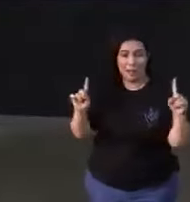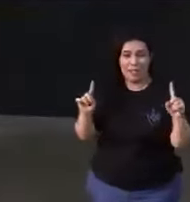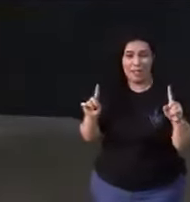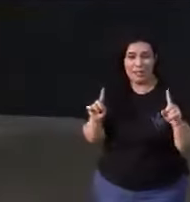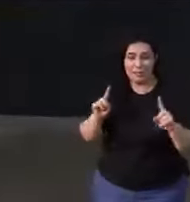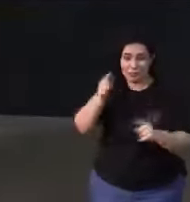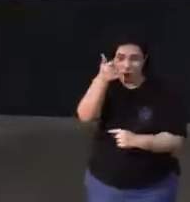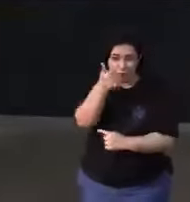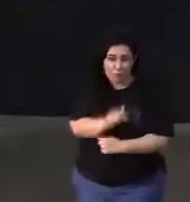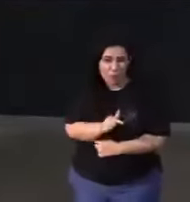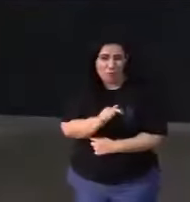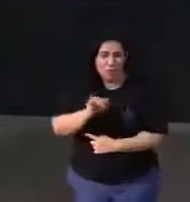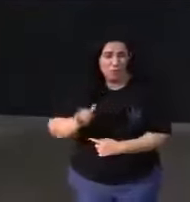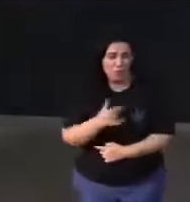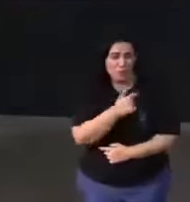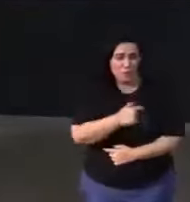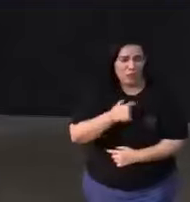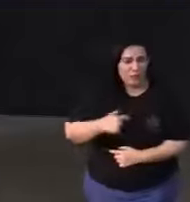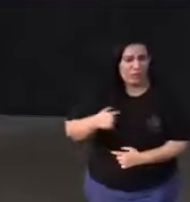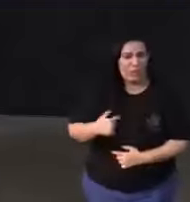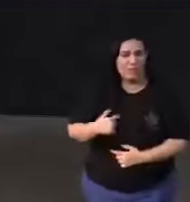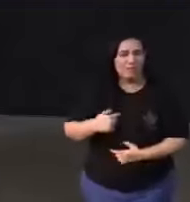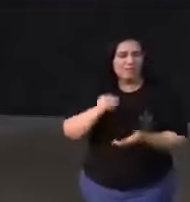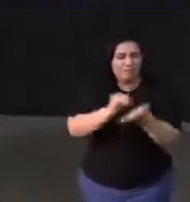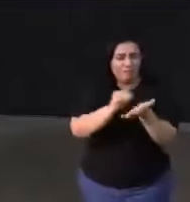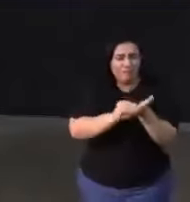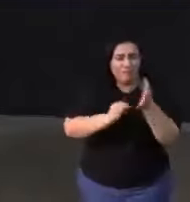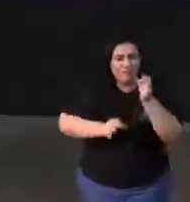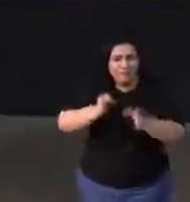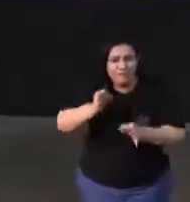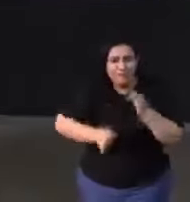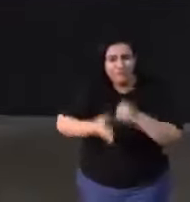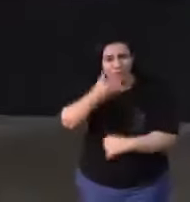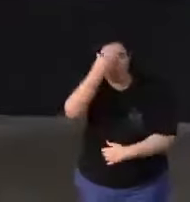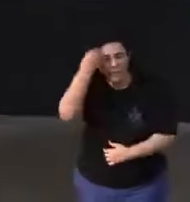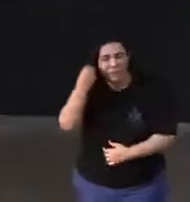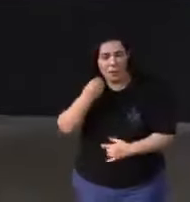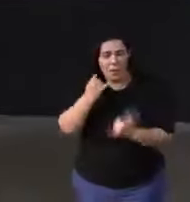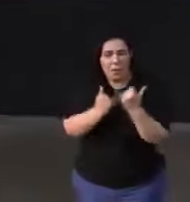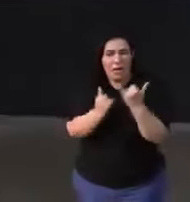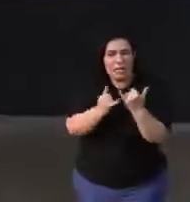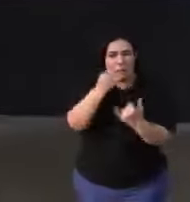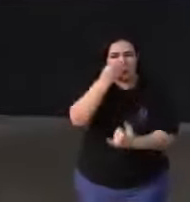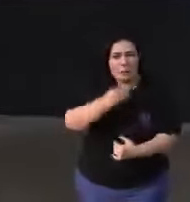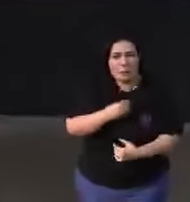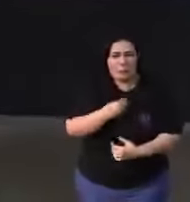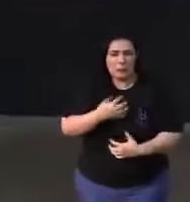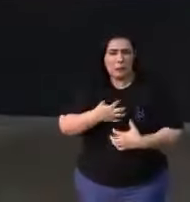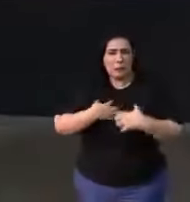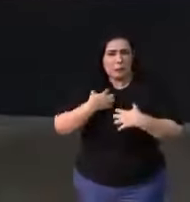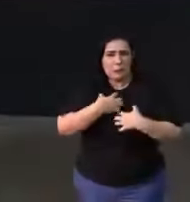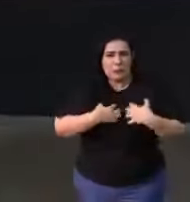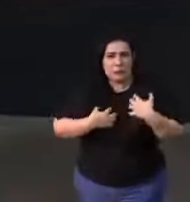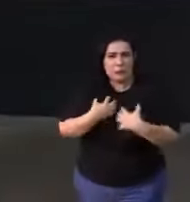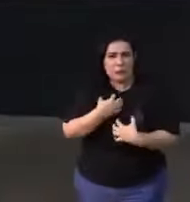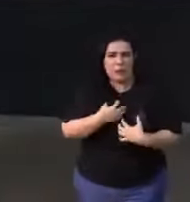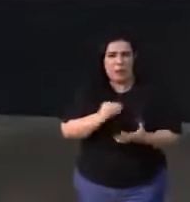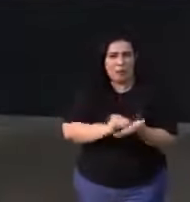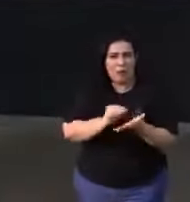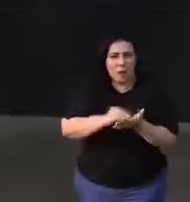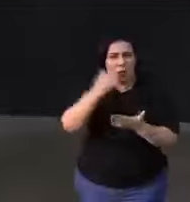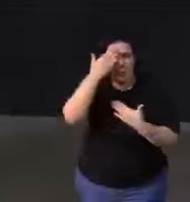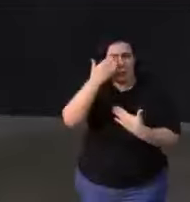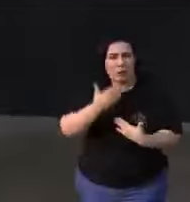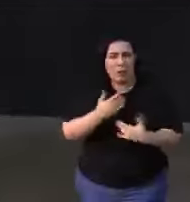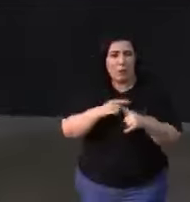Mais uma vez José se sente injustiçado, esquecido, abandonado, com aquele sentimento de ingratidão. Afinal de